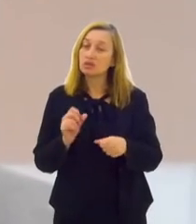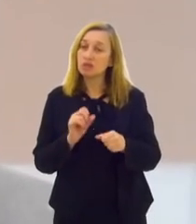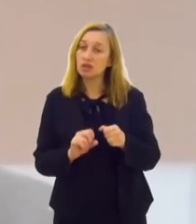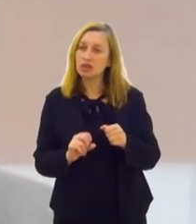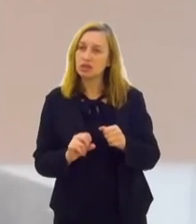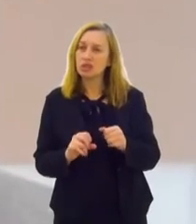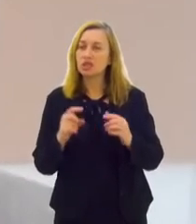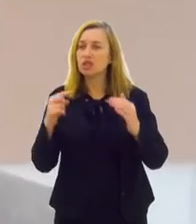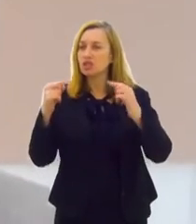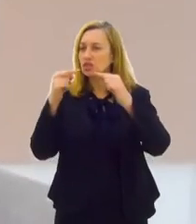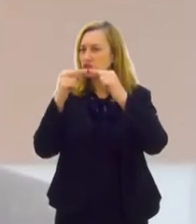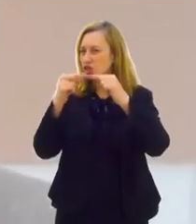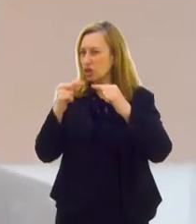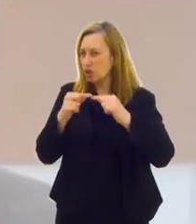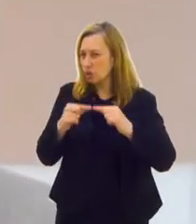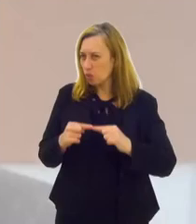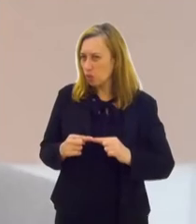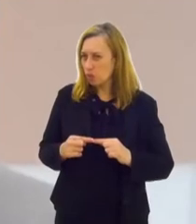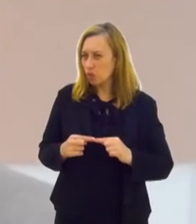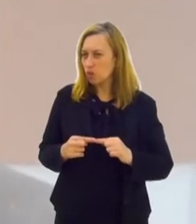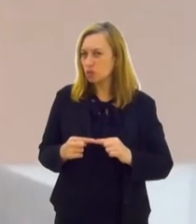feito mediante